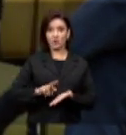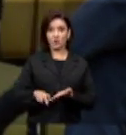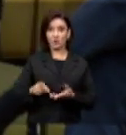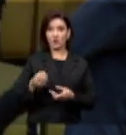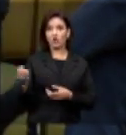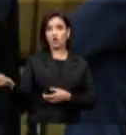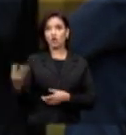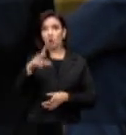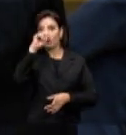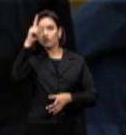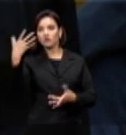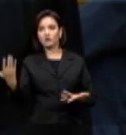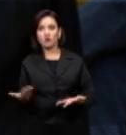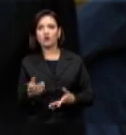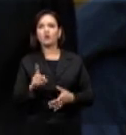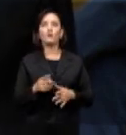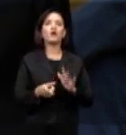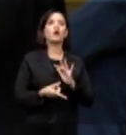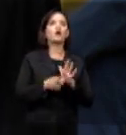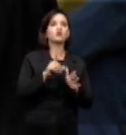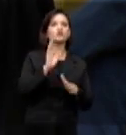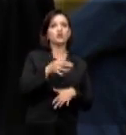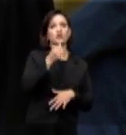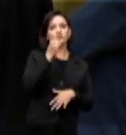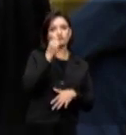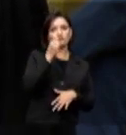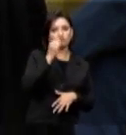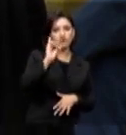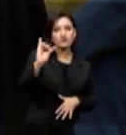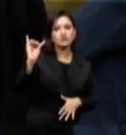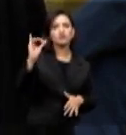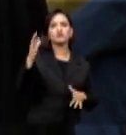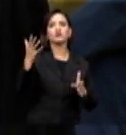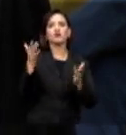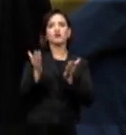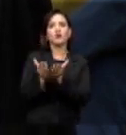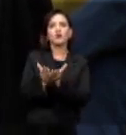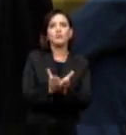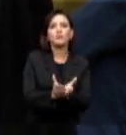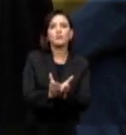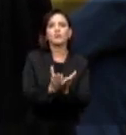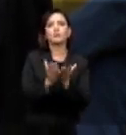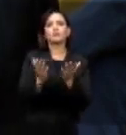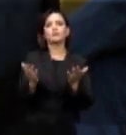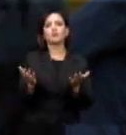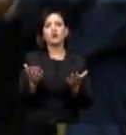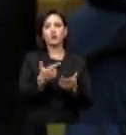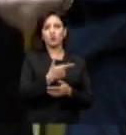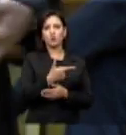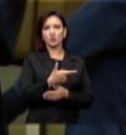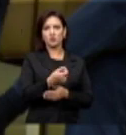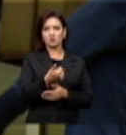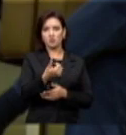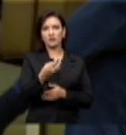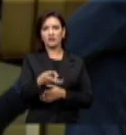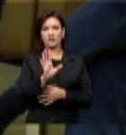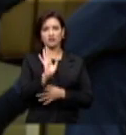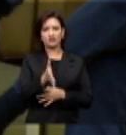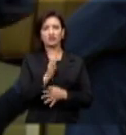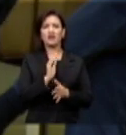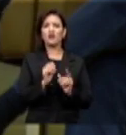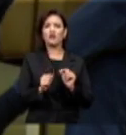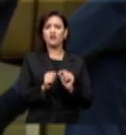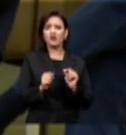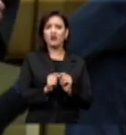que vigora para o setor de energia, que vigora para o setor portuário desde 2013, e, como bem disseram meus